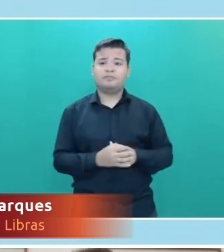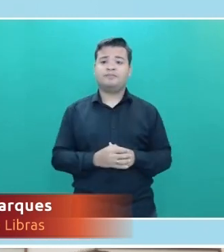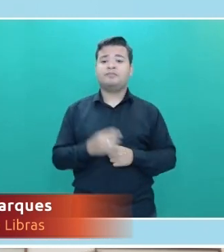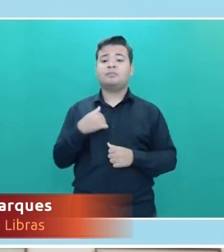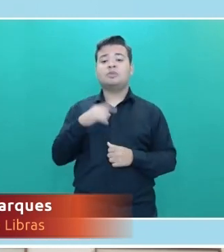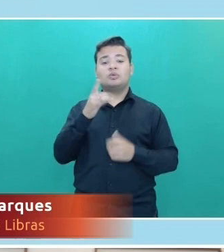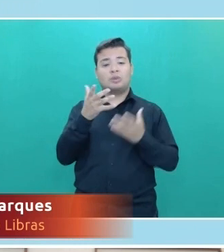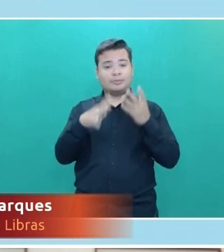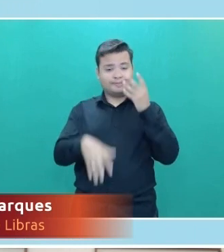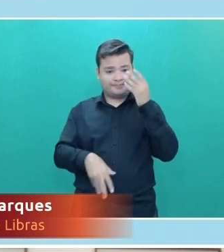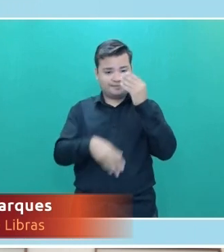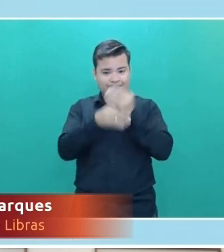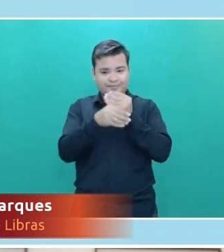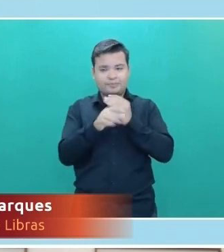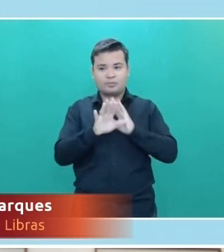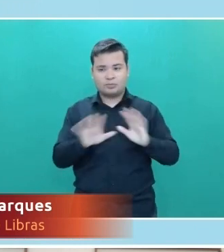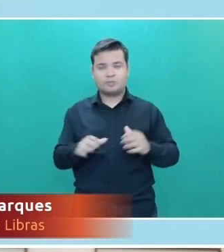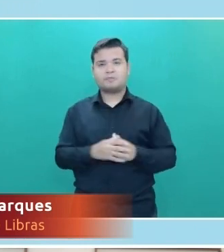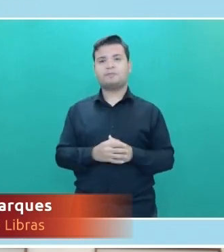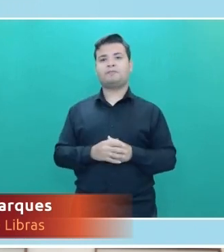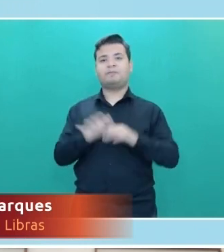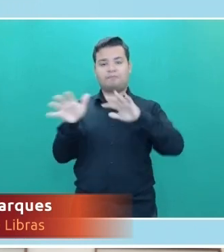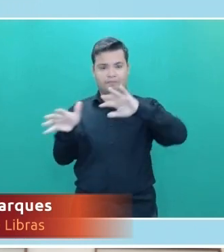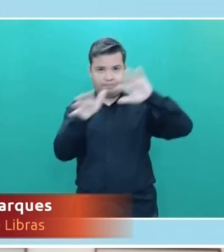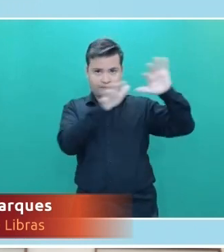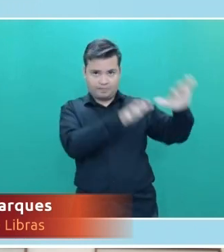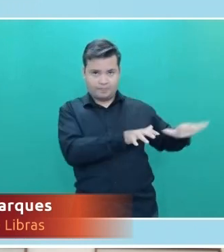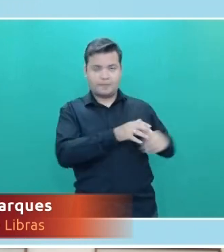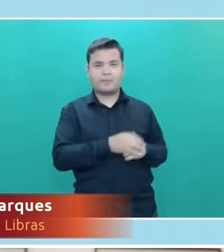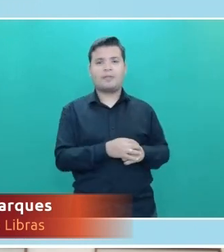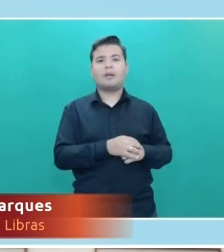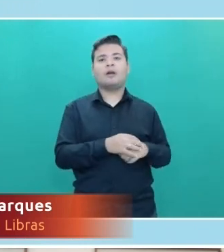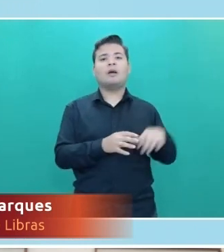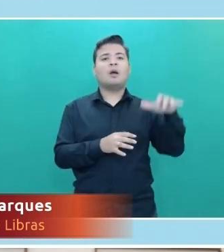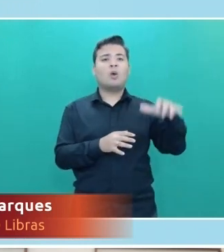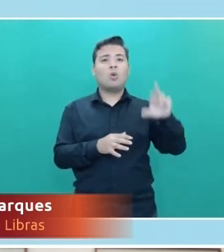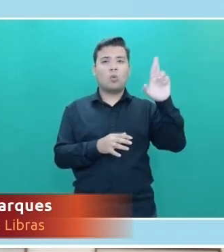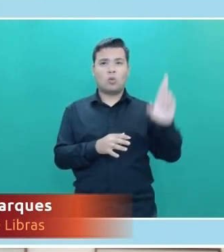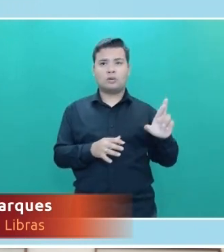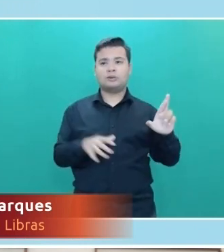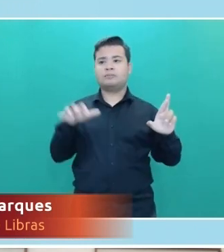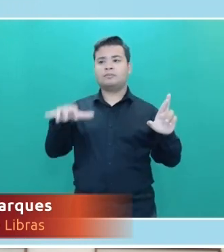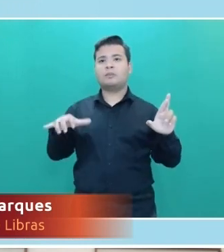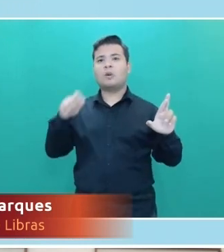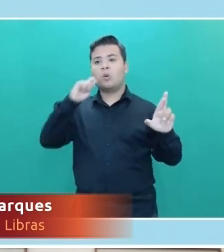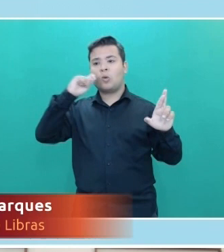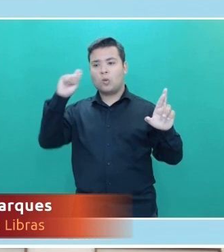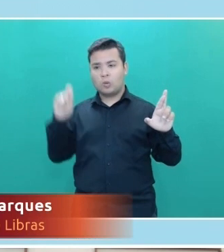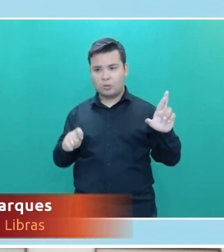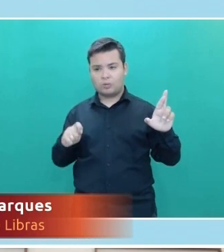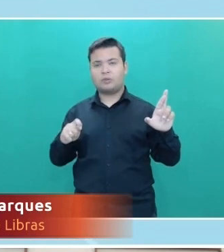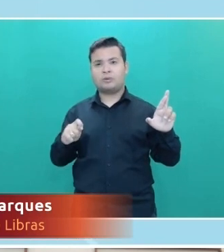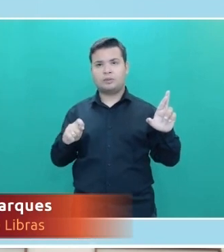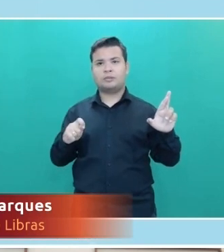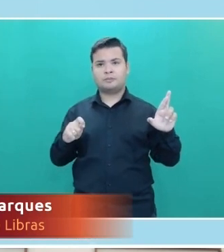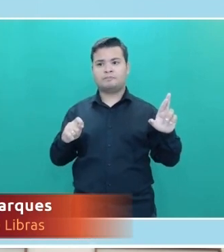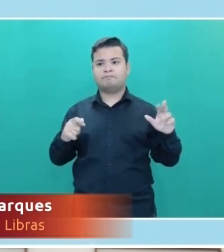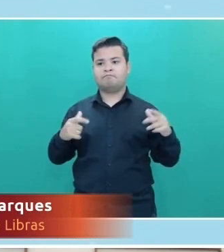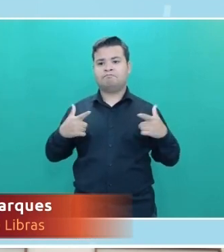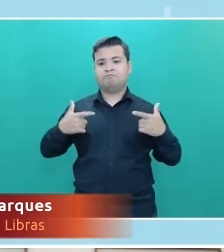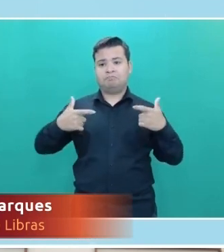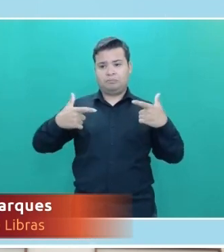essa marcação. Sobre a guerra na Ucrânia, a posição do Brasil, de Bolsonaro a Lula, não muda, que é